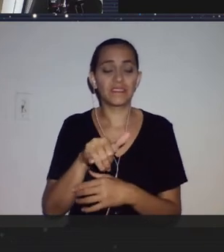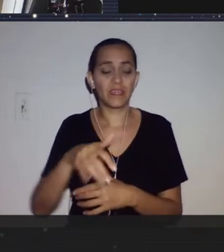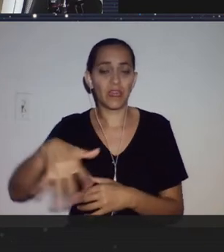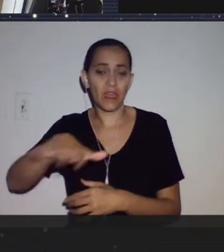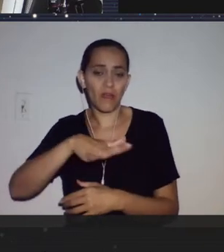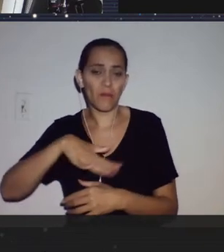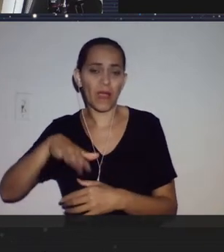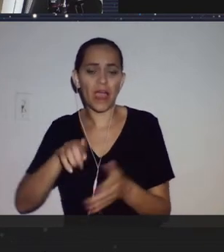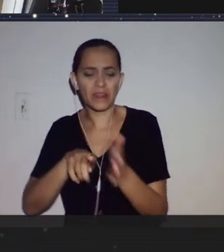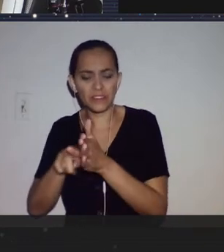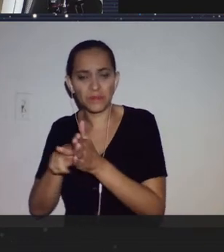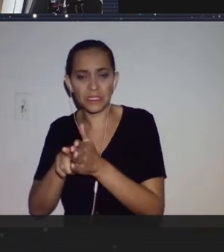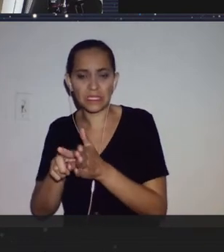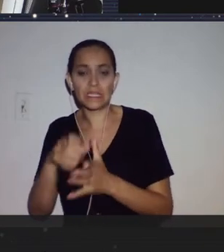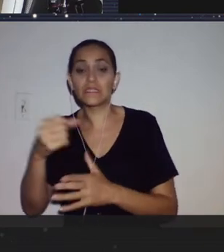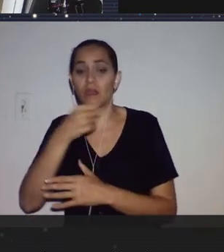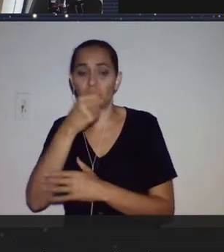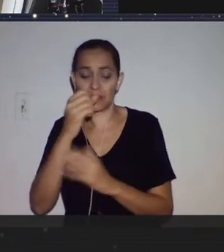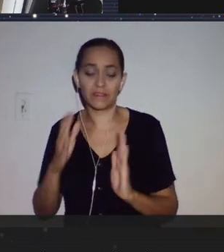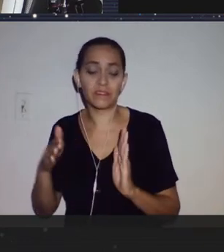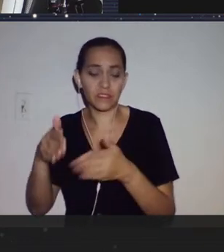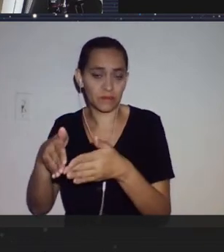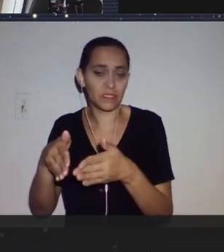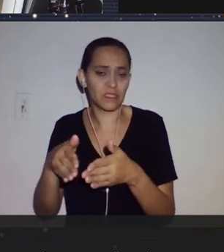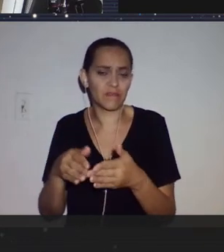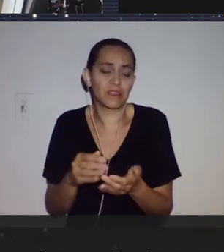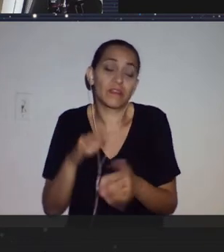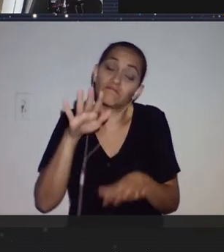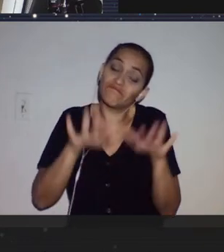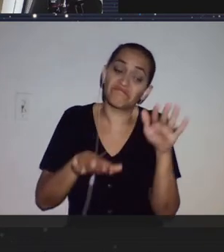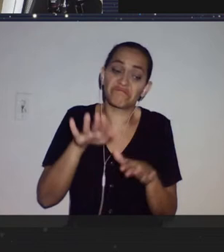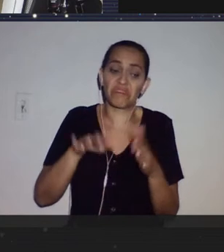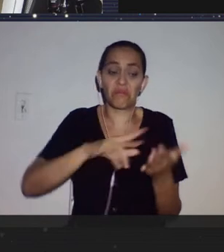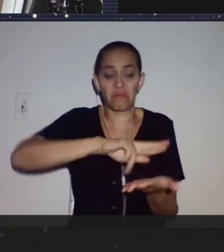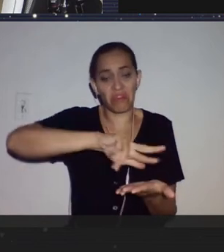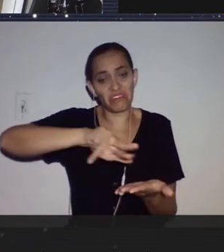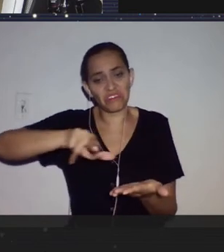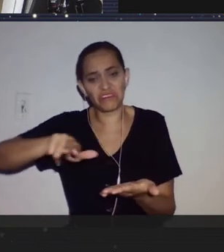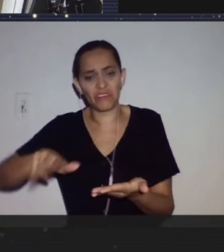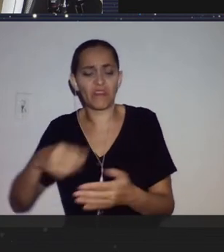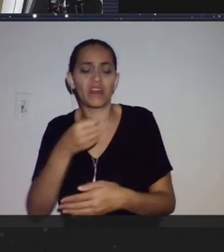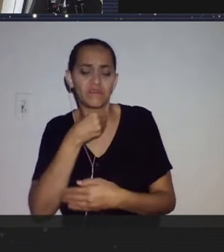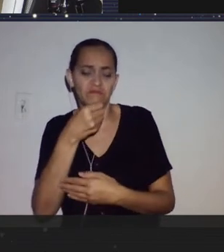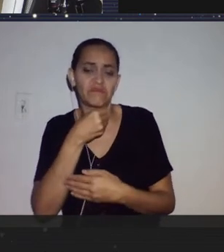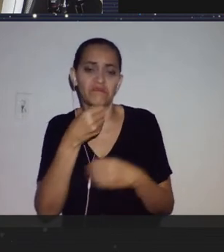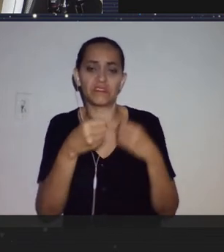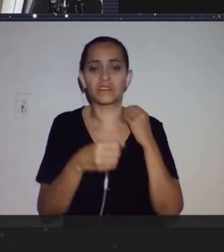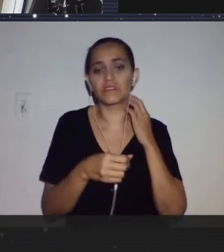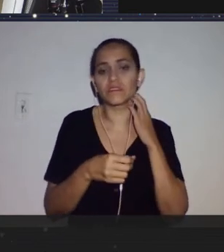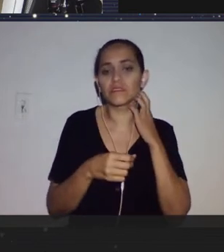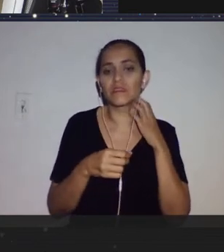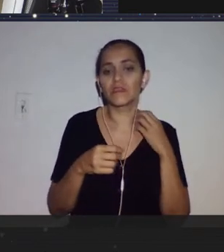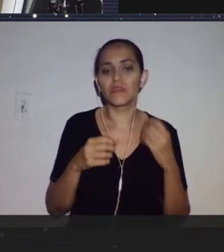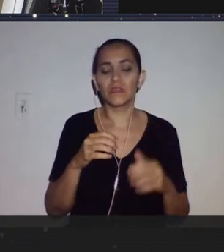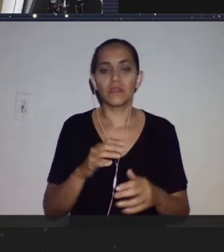etc. Então, eu acho que, dependendo o quão específico o